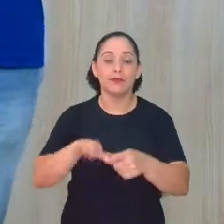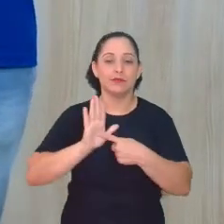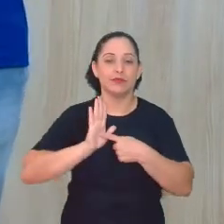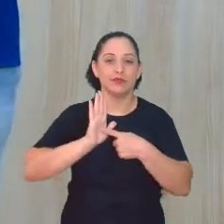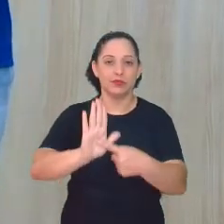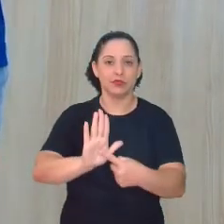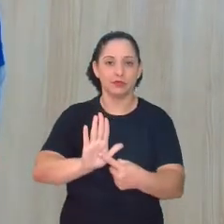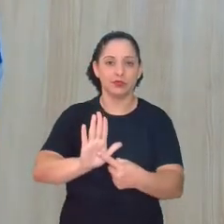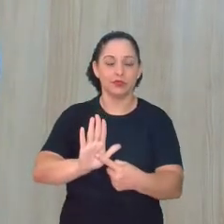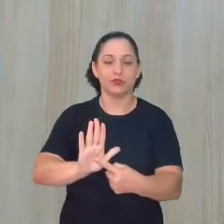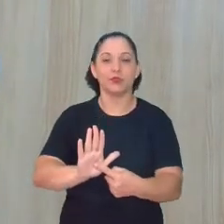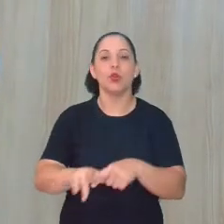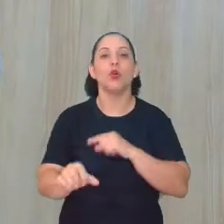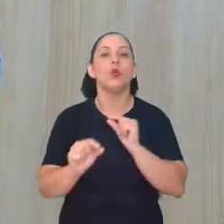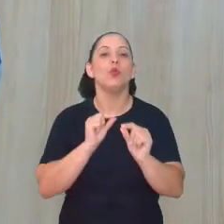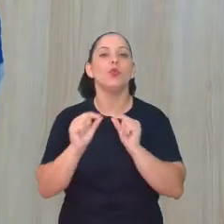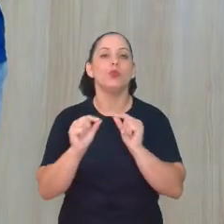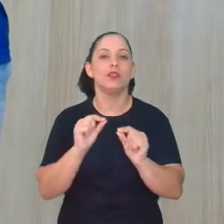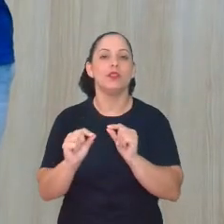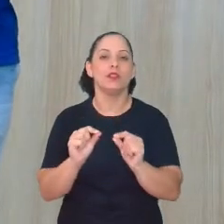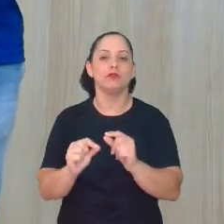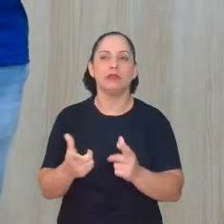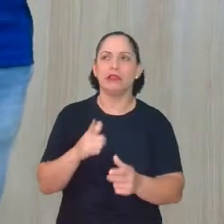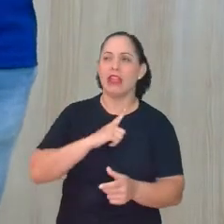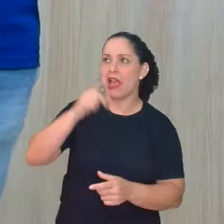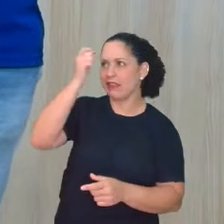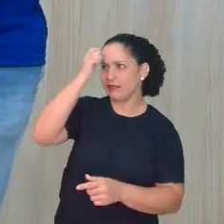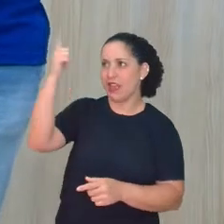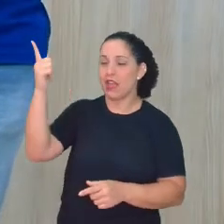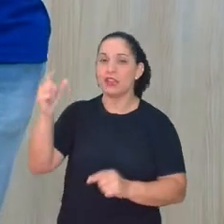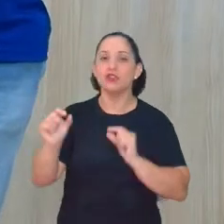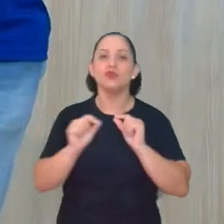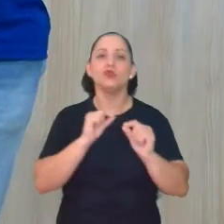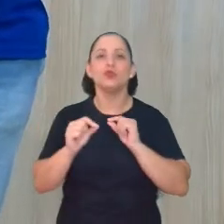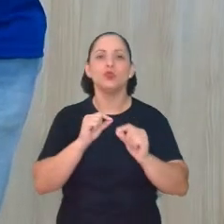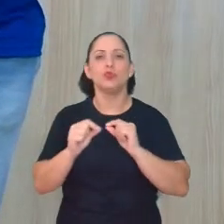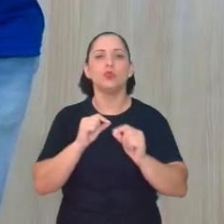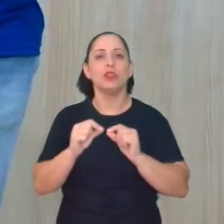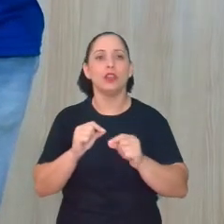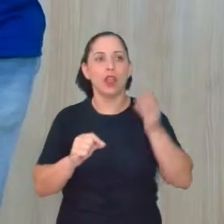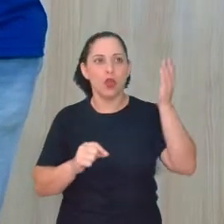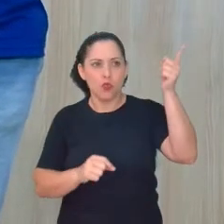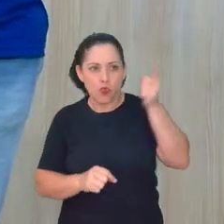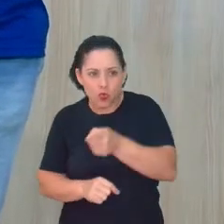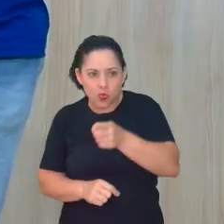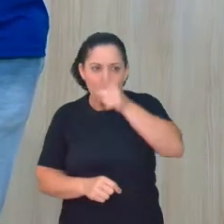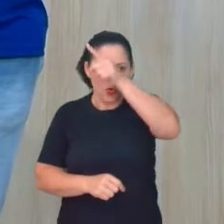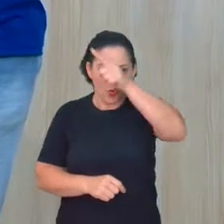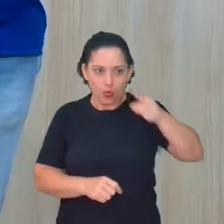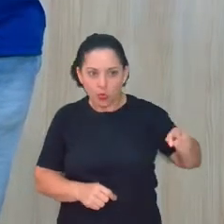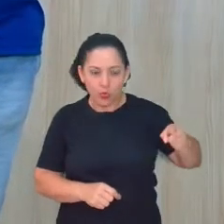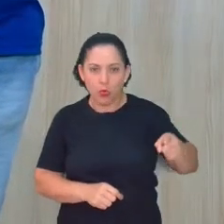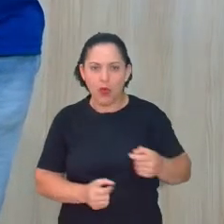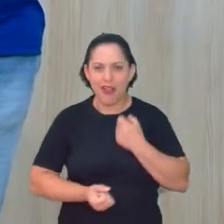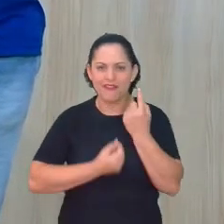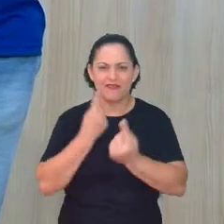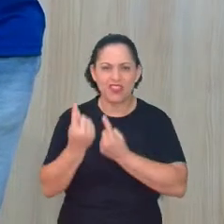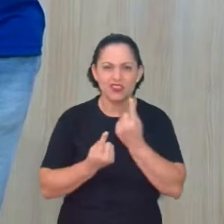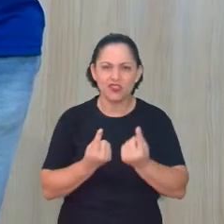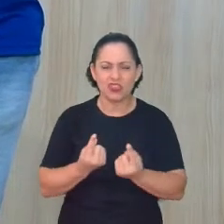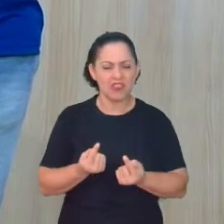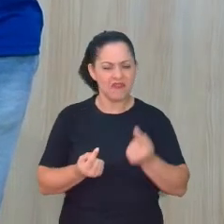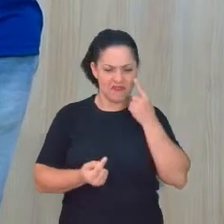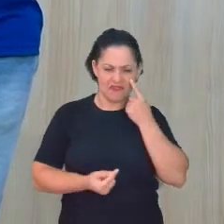por que você sempre fala aí a ideia dos meios pelos extremos, né? Às vezes a gente faz, mas não entende de onde